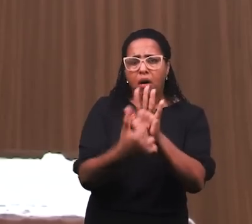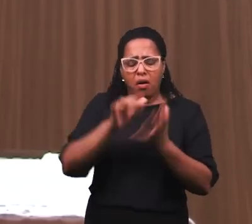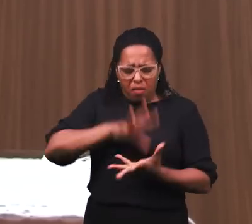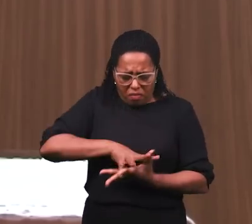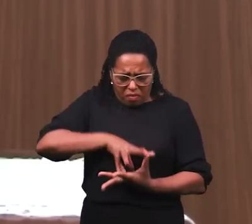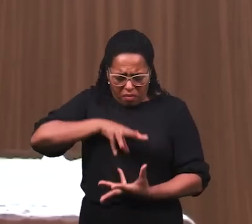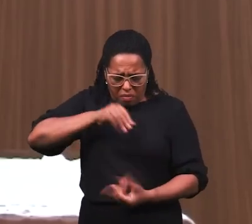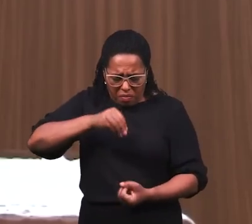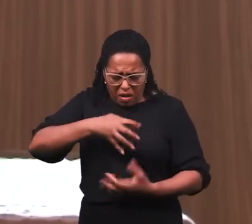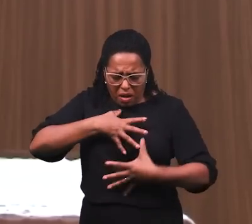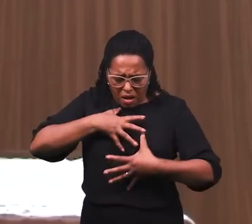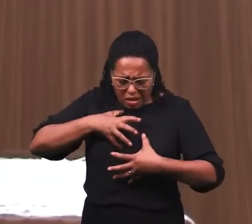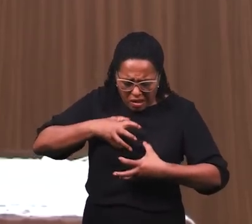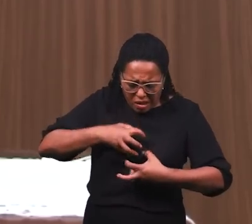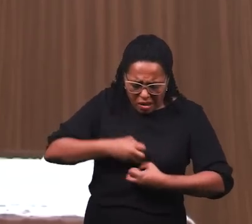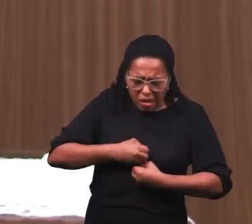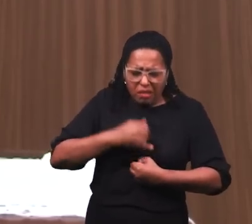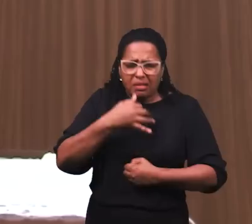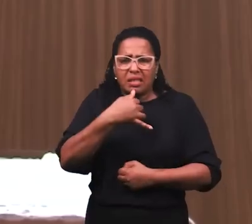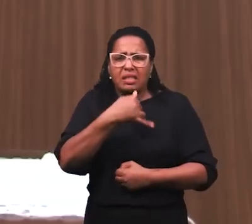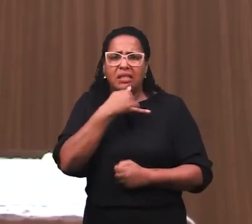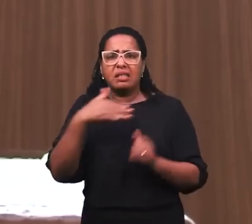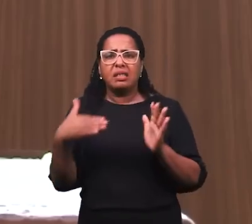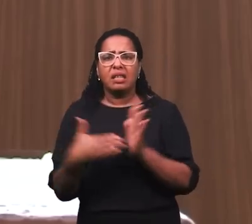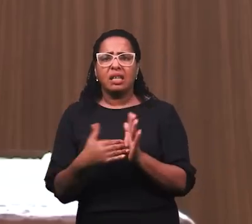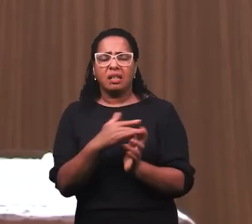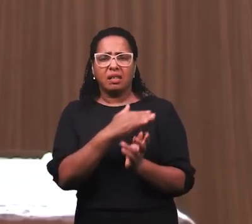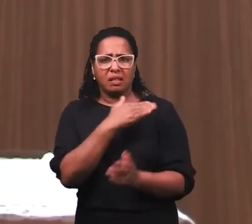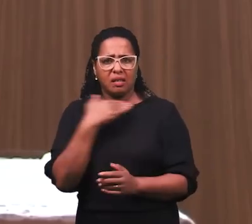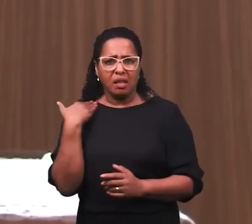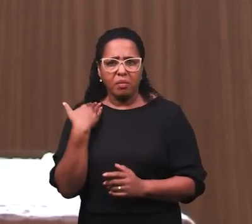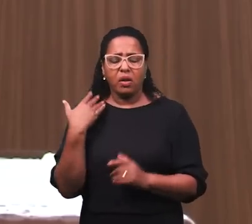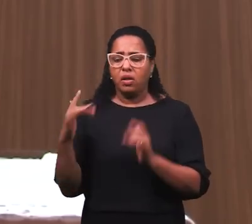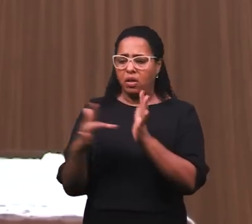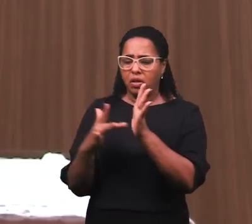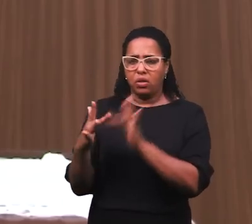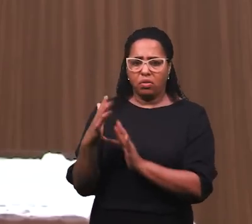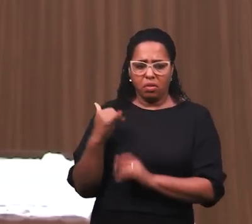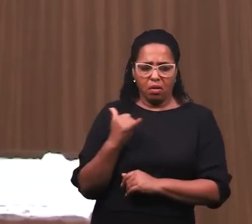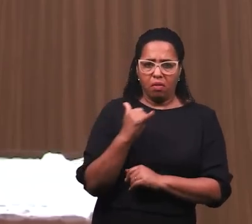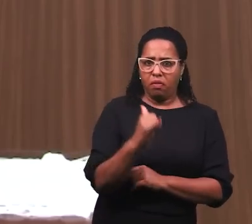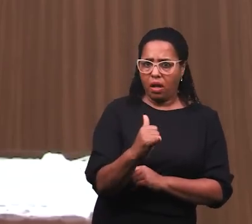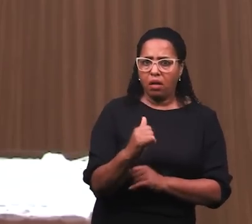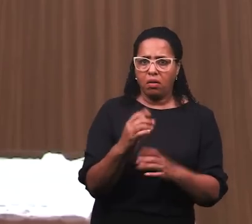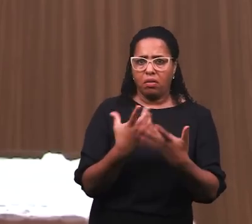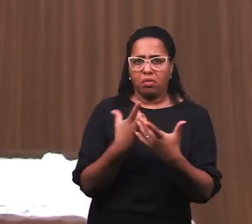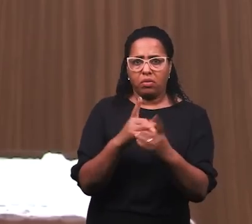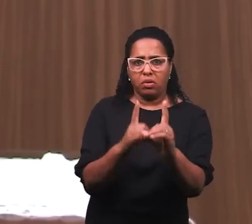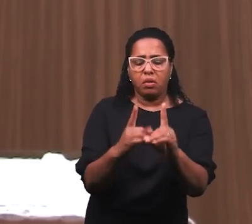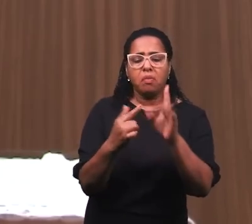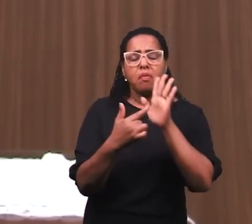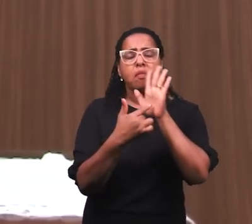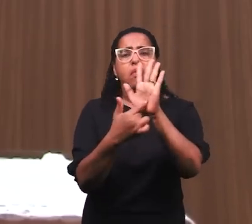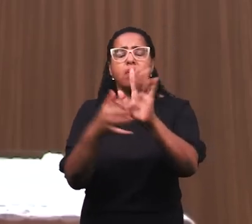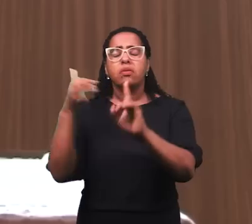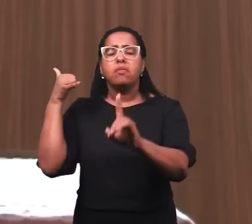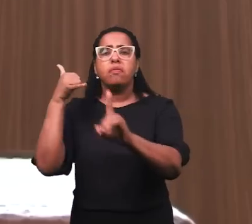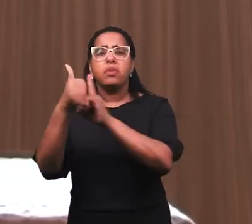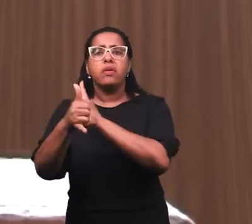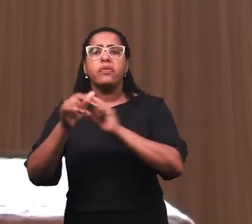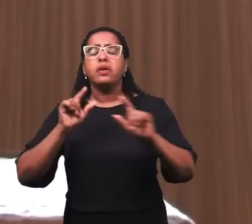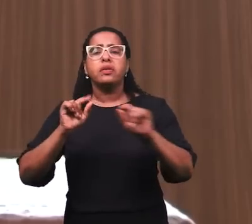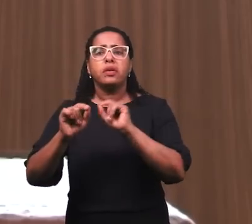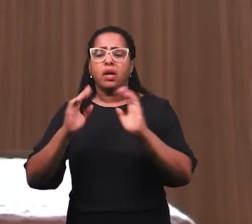alma está cheia de tristeza até a morte. Foi o que Jesus disse aos seus discípulos, apontando profeticamente para um